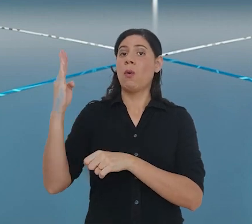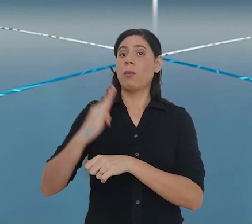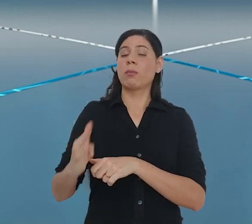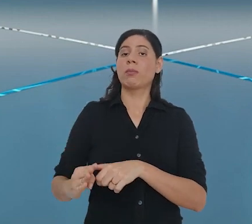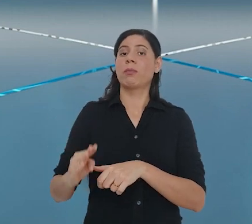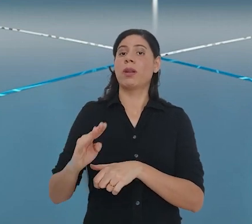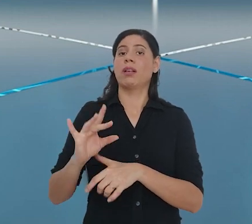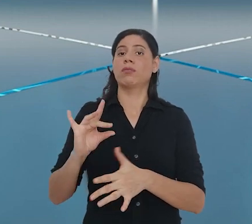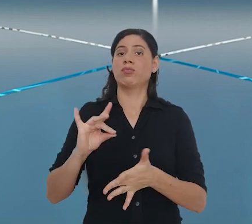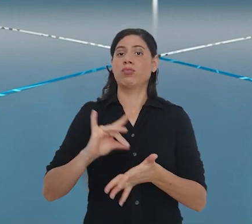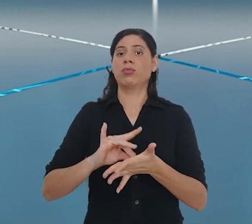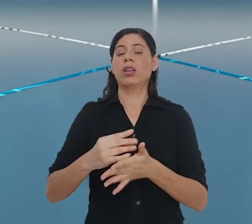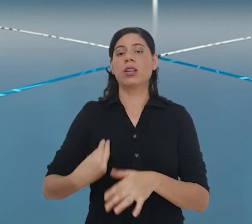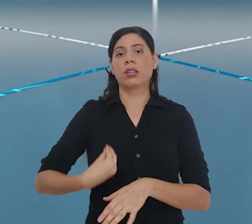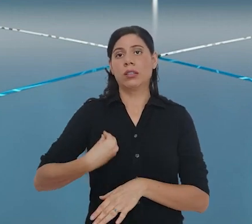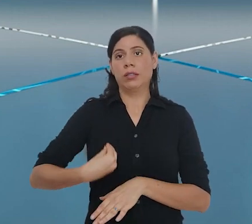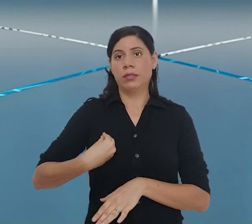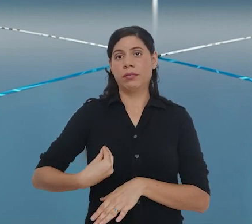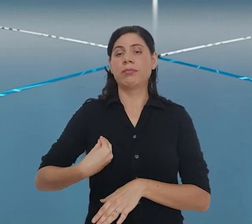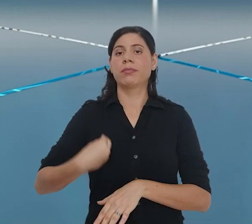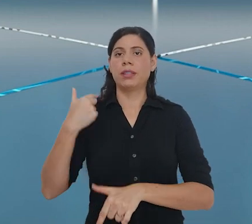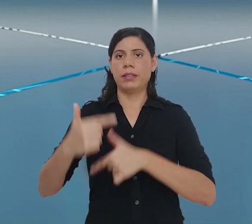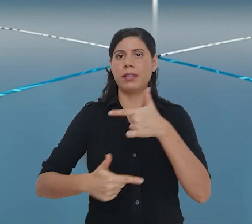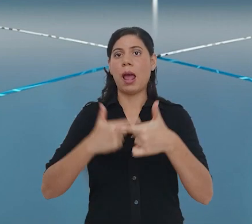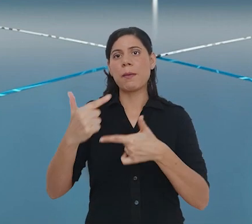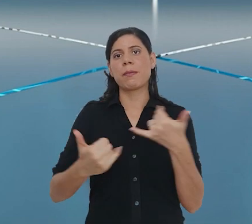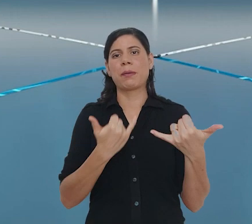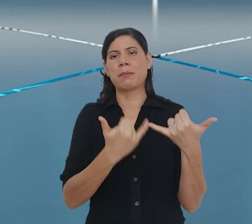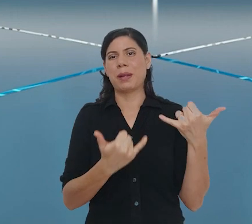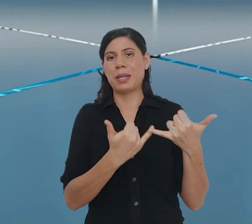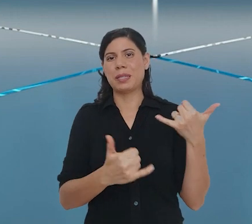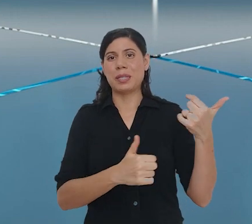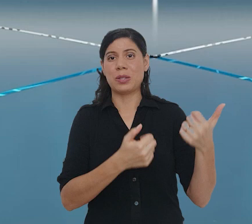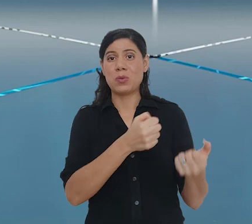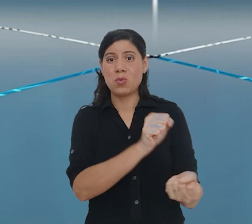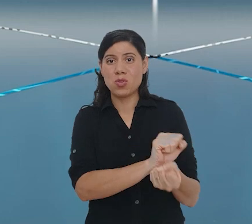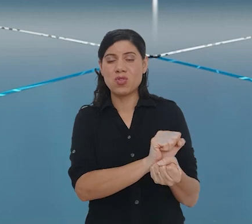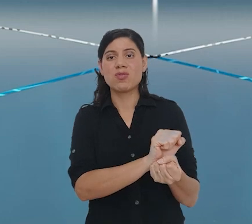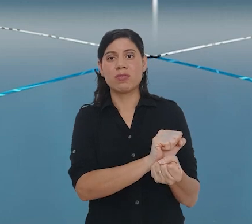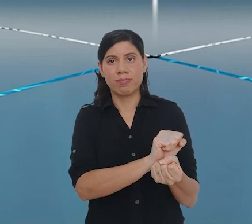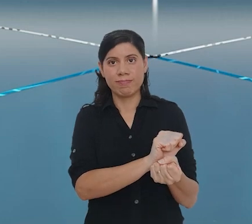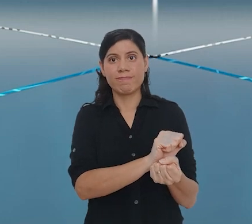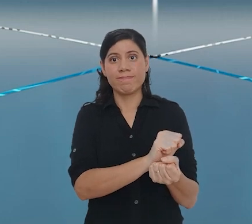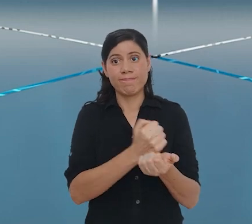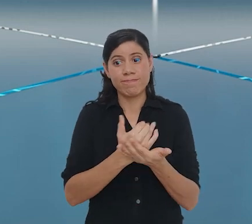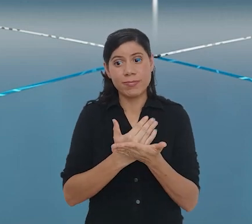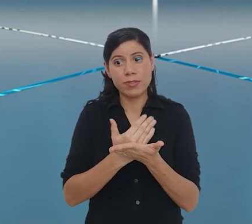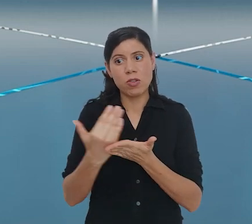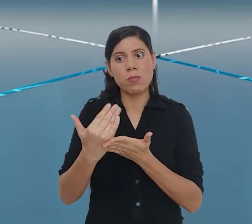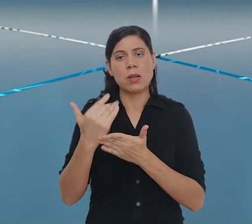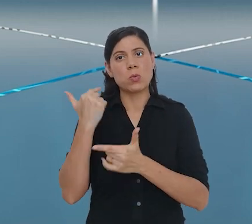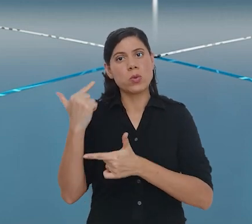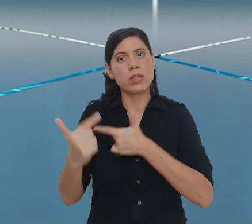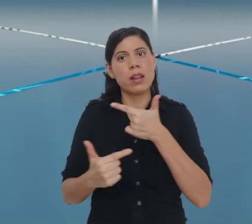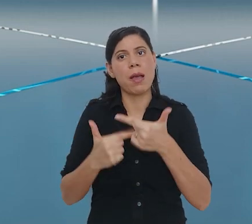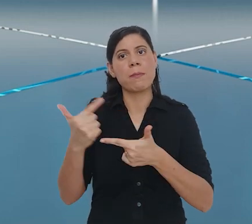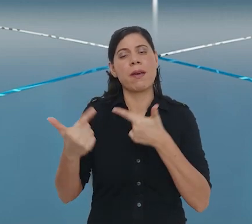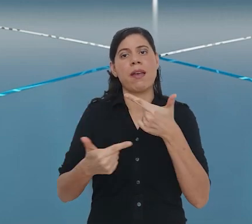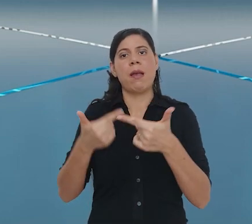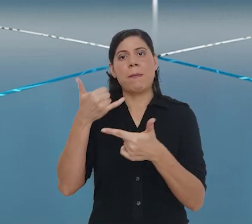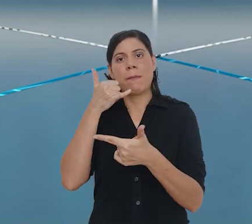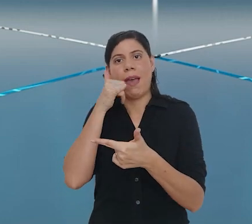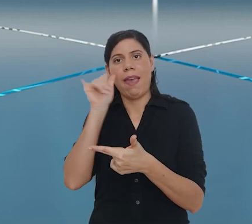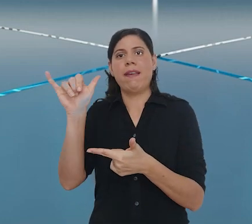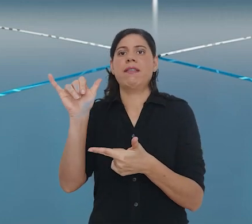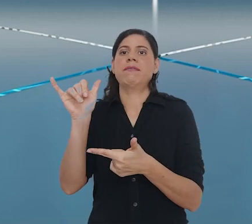reconheceu oficialmente a existência de trabalho em condição análoga de escravo no país e começou a tomar medidas para